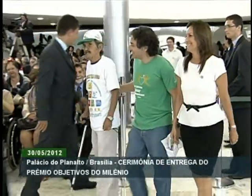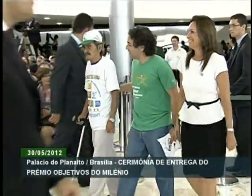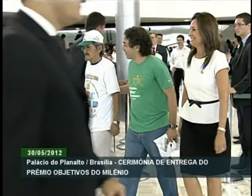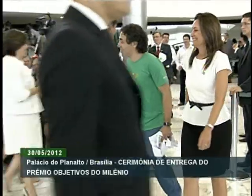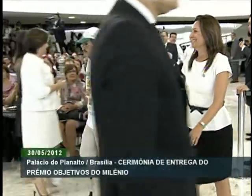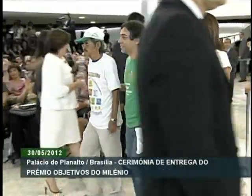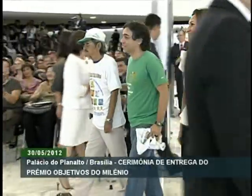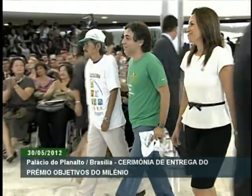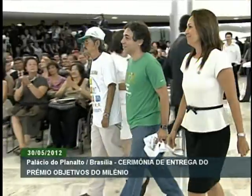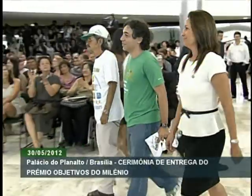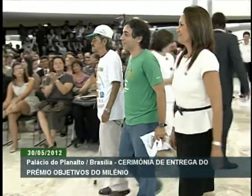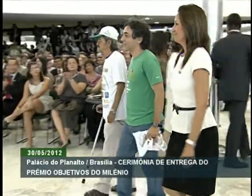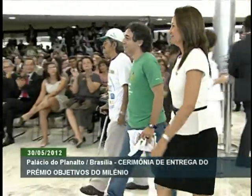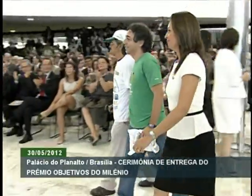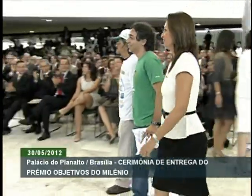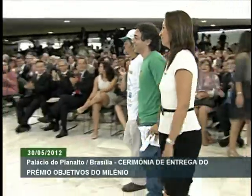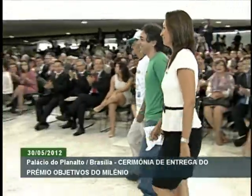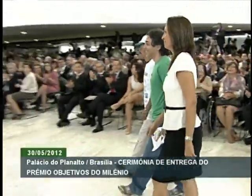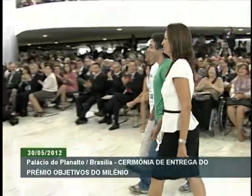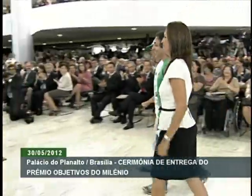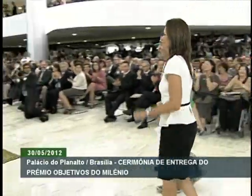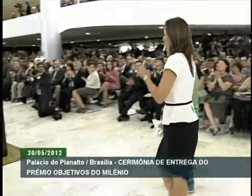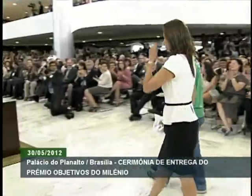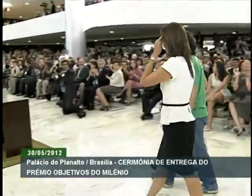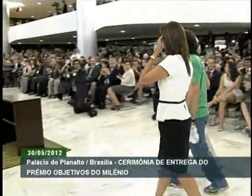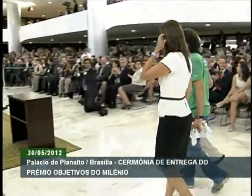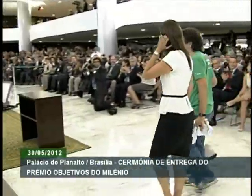carretinha da Saúde moham